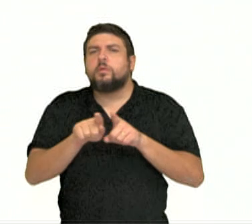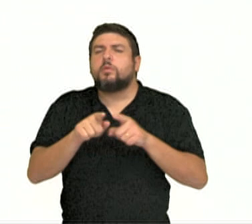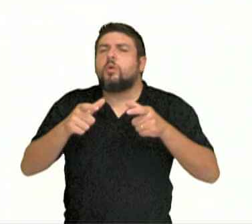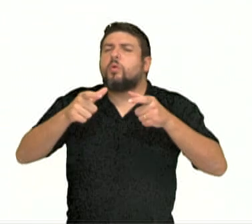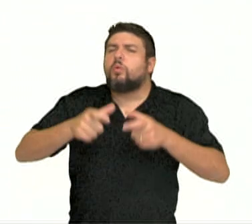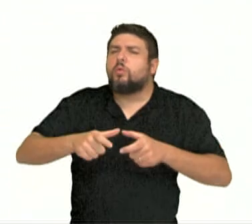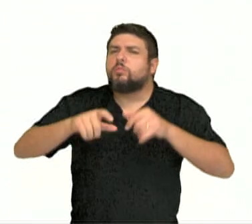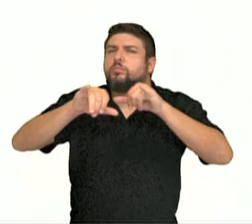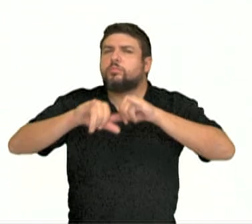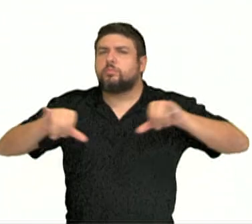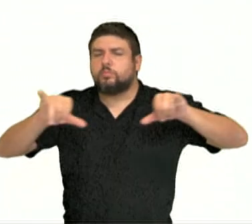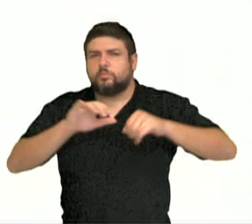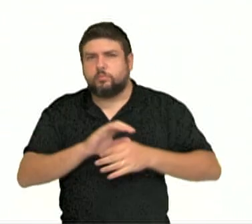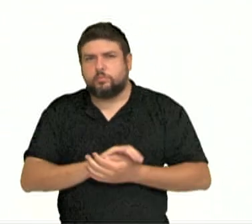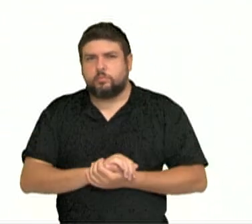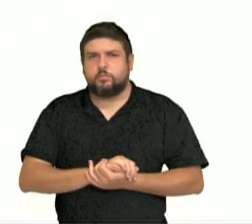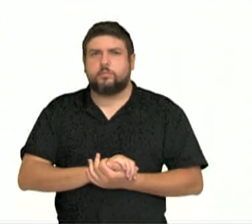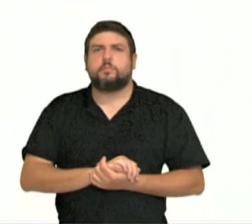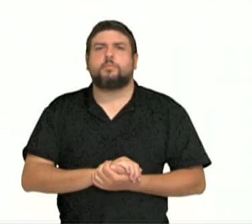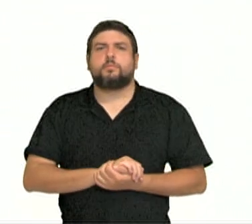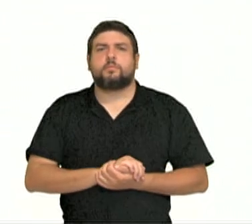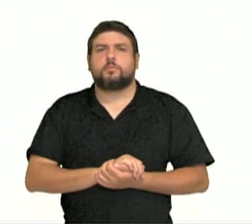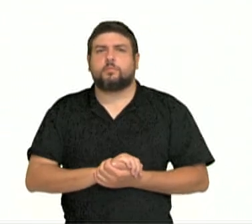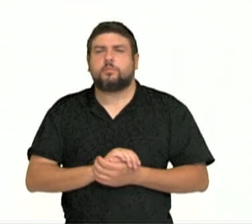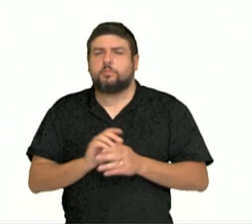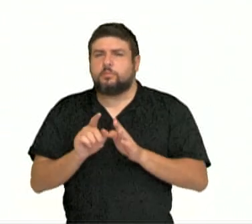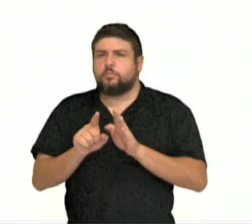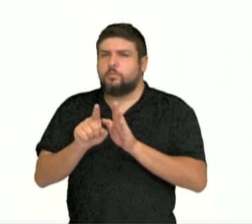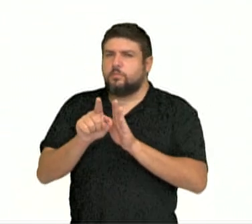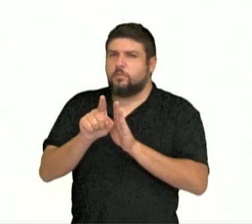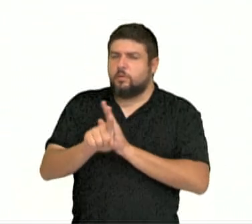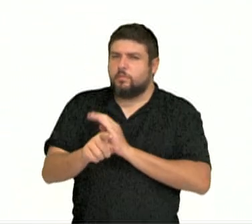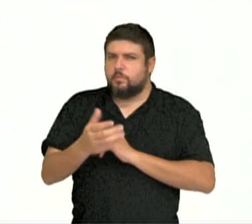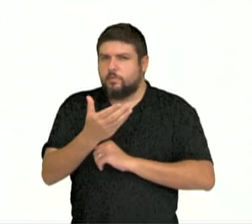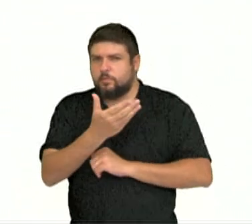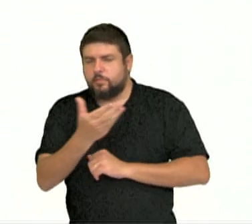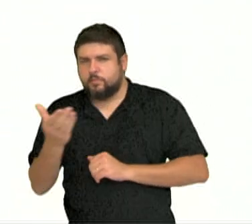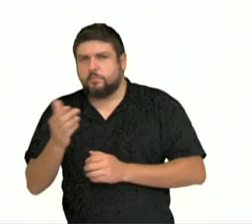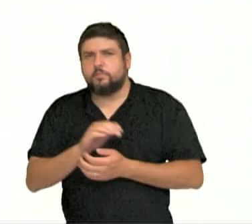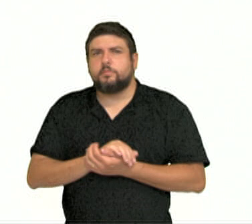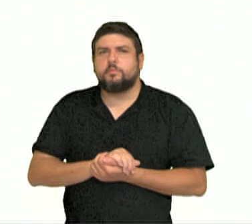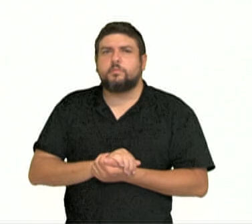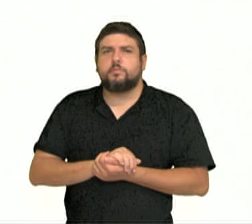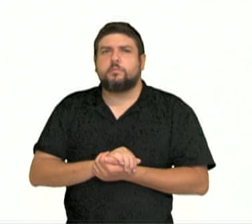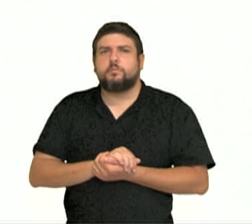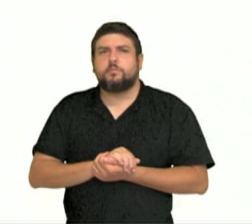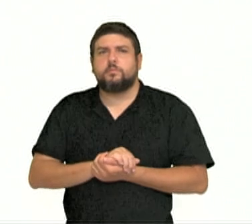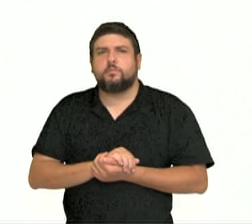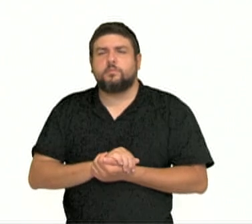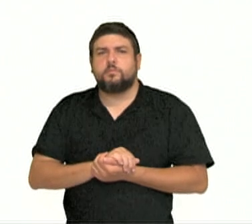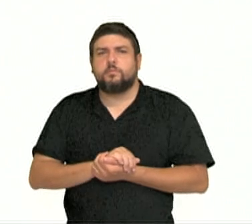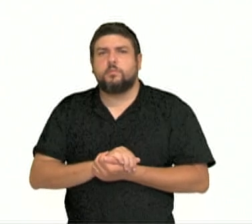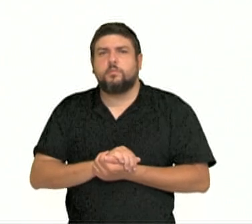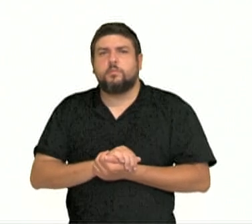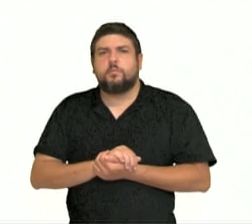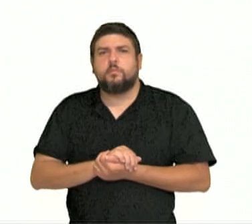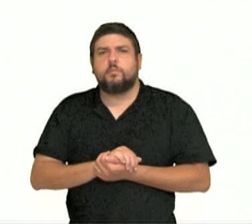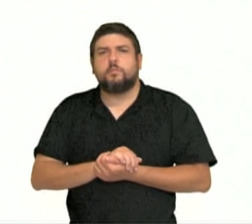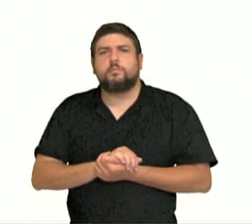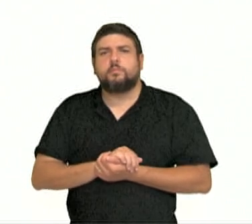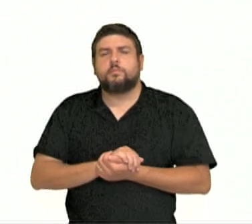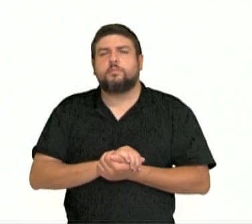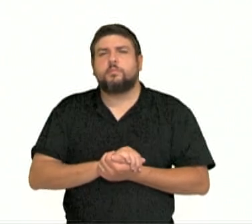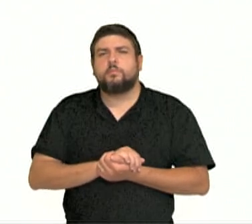circulação. Tem uma perguntinha para vocês refletirem aqui. Nosotros somos lo que levamos en el